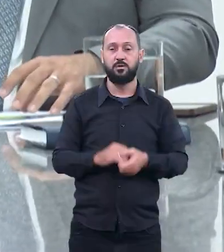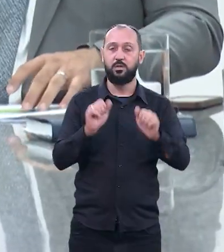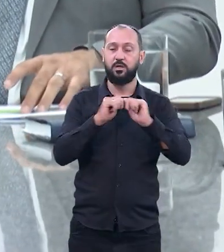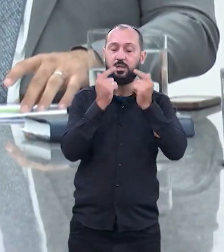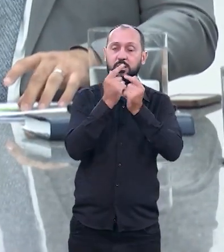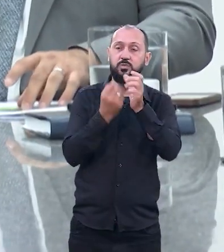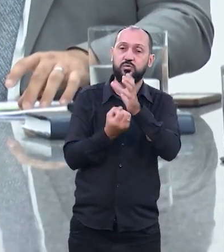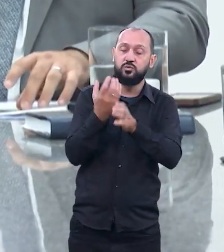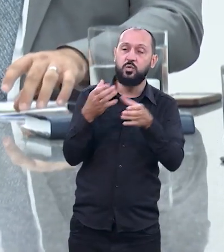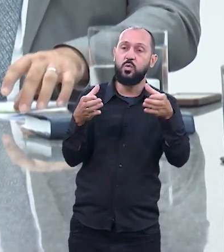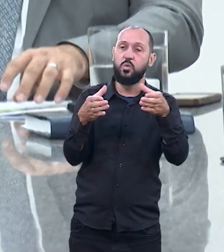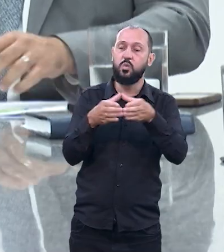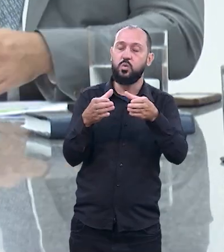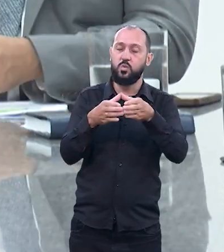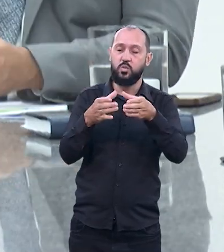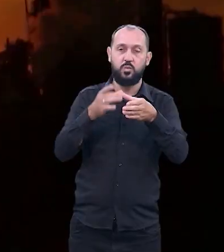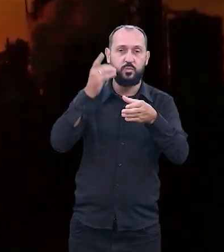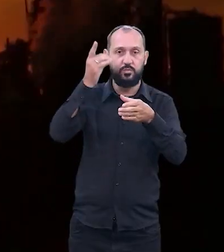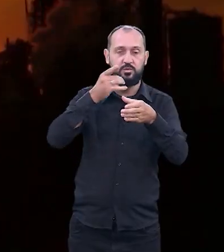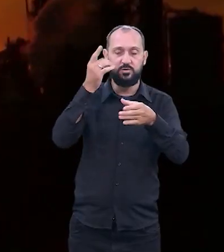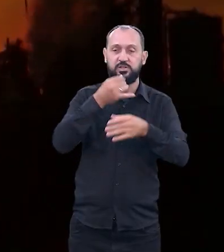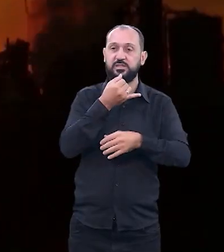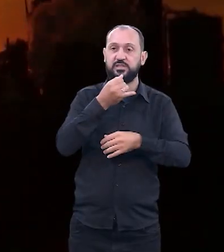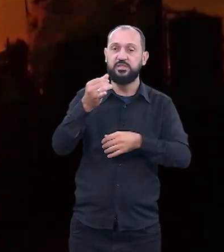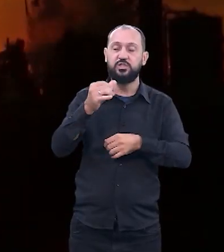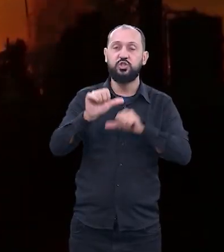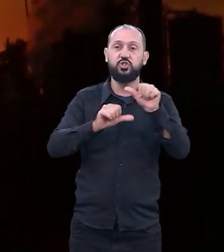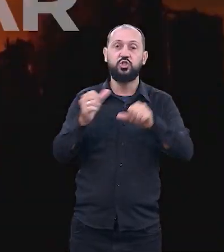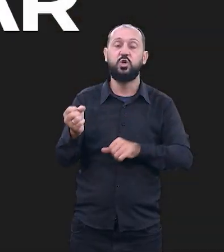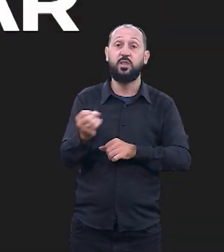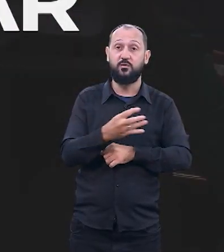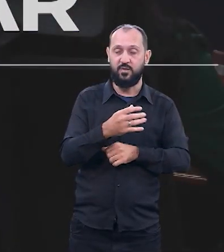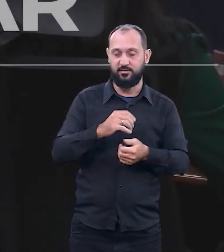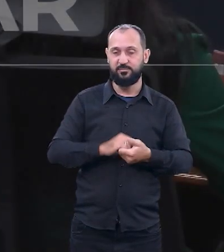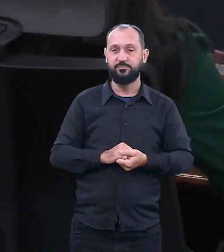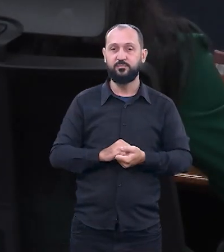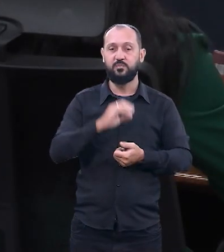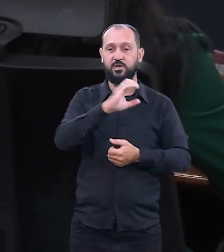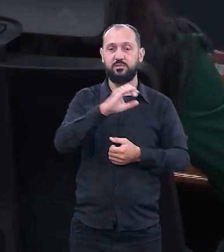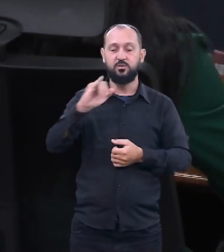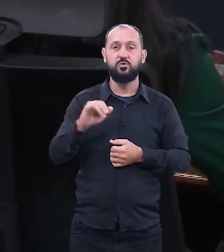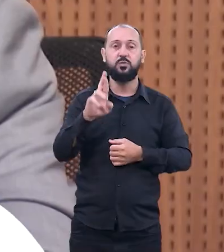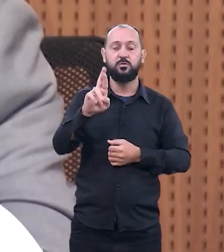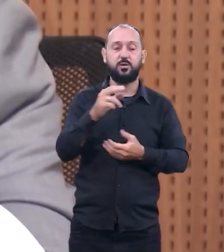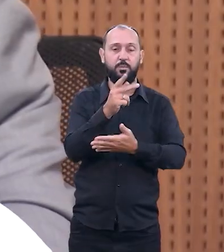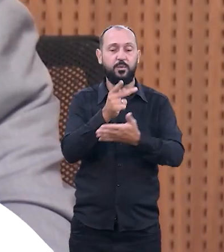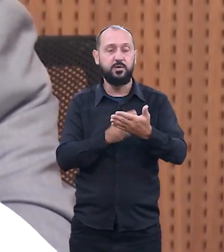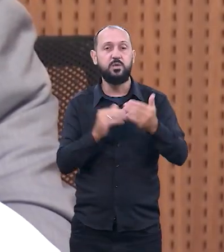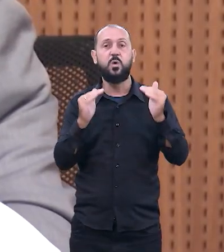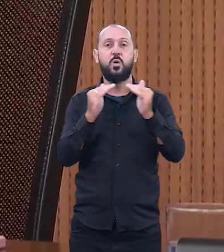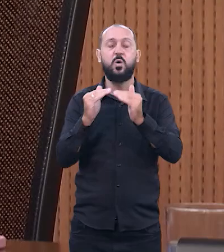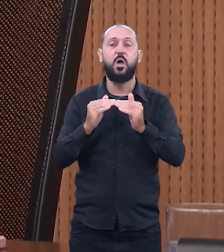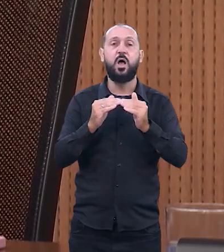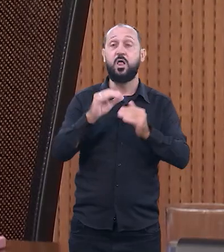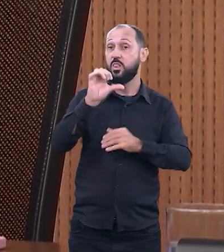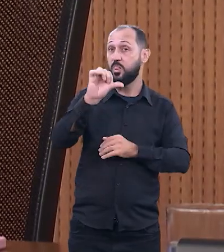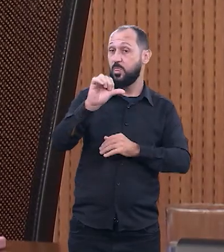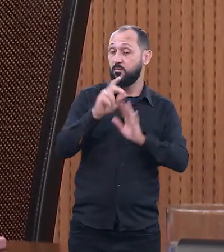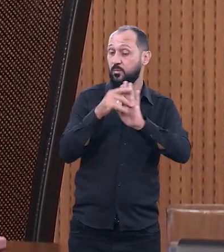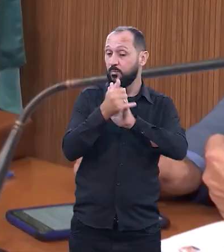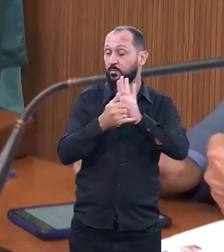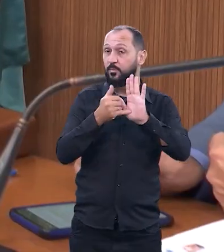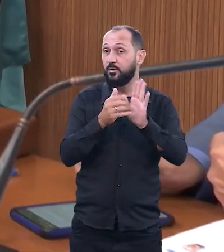A Lemes instala a Frente Parlamentar de Energias Renováveis. CCJR dá parecer favorável a